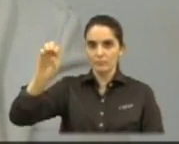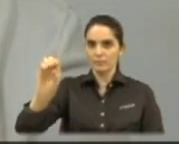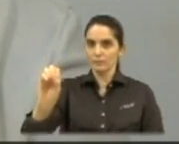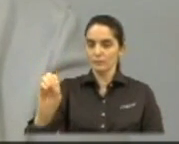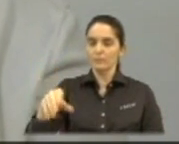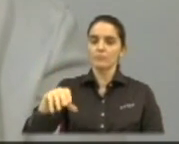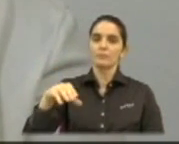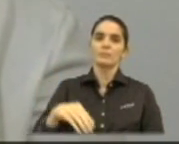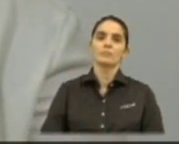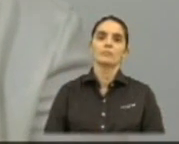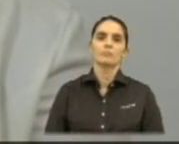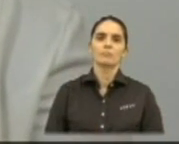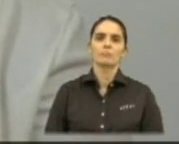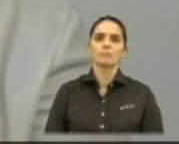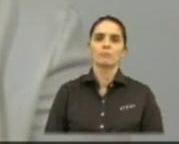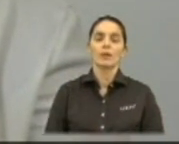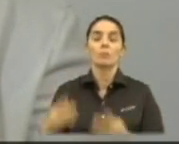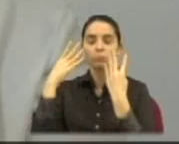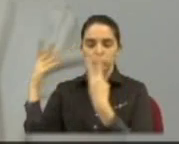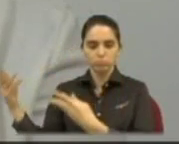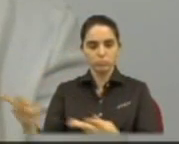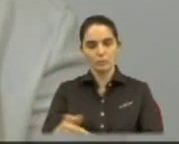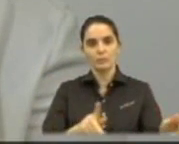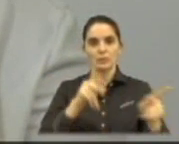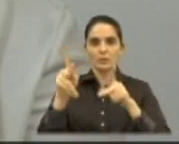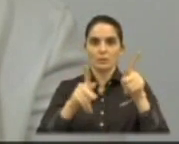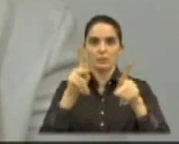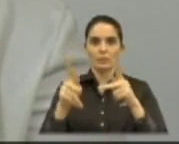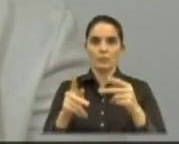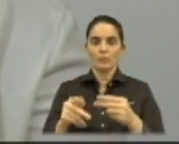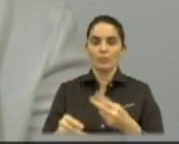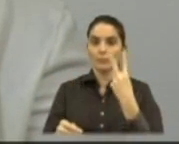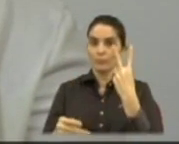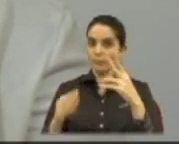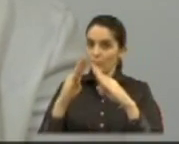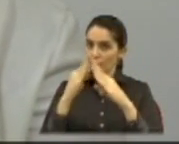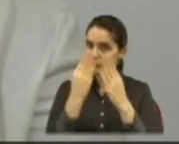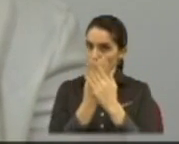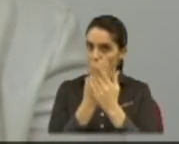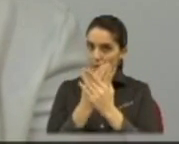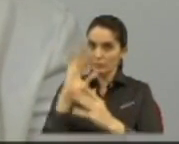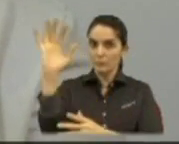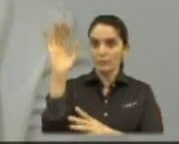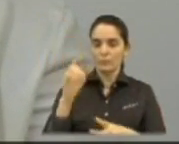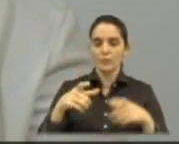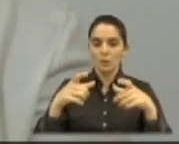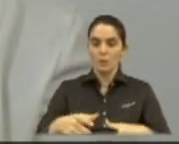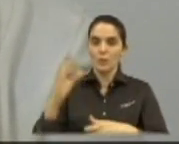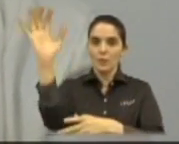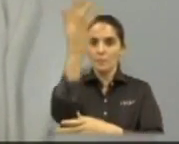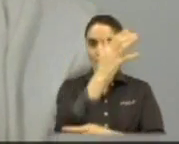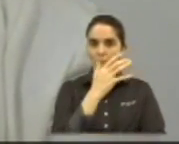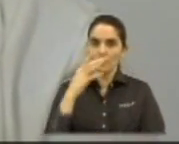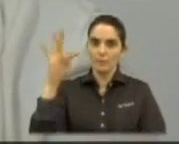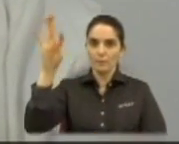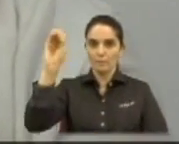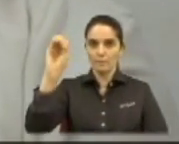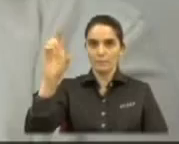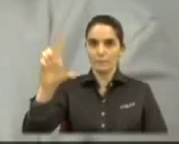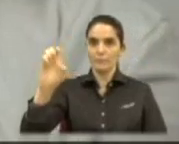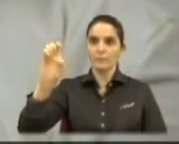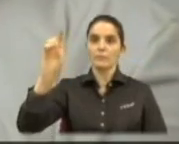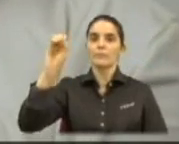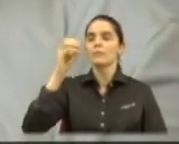convidados, quero convidar a população para que compareça às 12 horas na Praça Toledo Barros. Muito obrigada, senhor presidente,